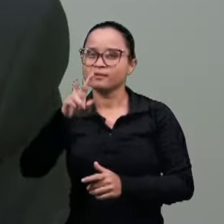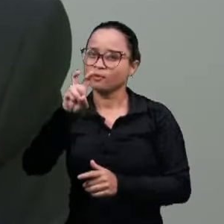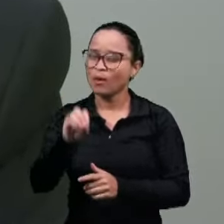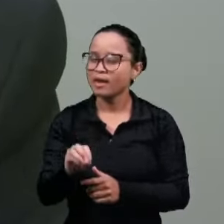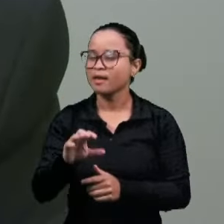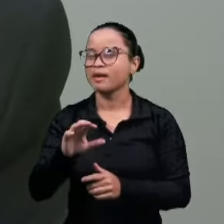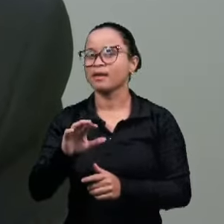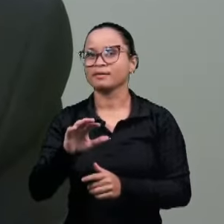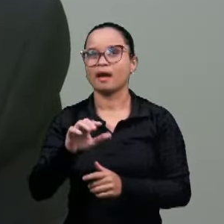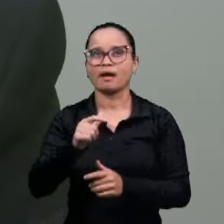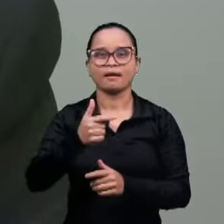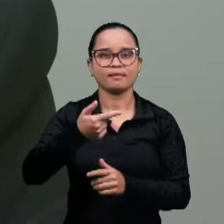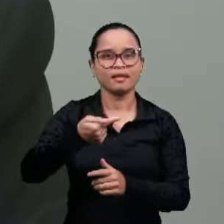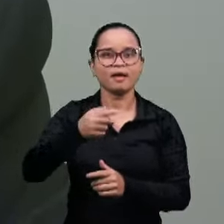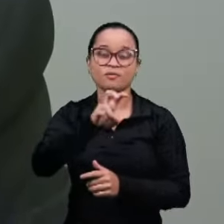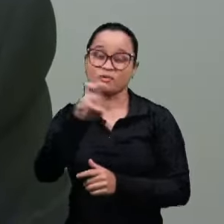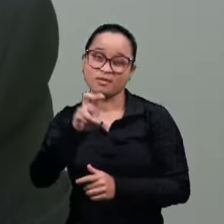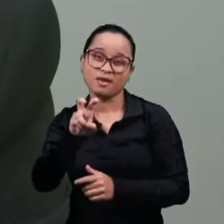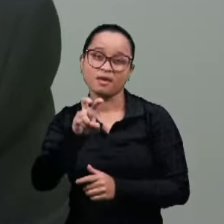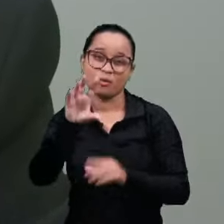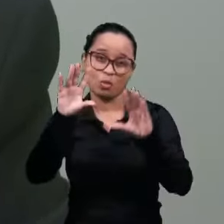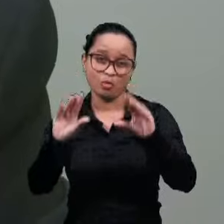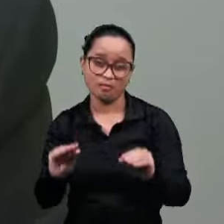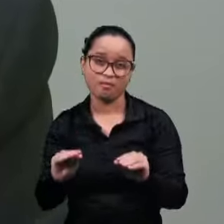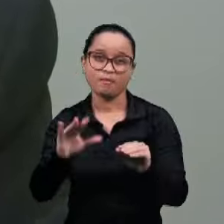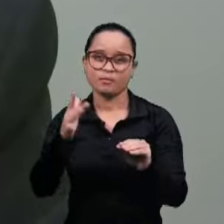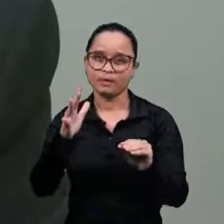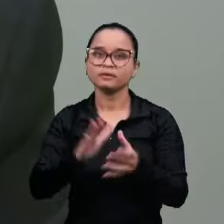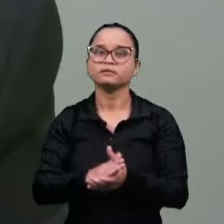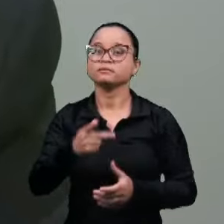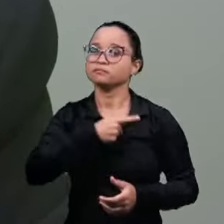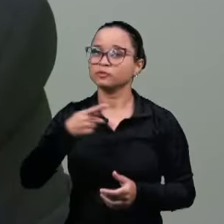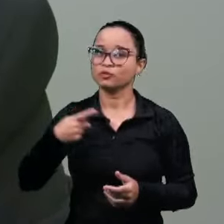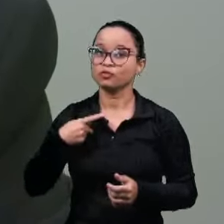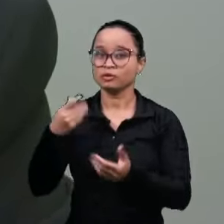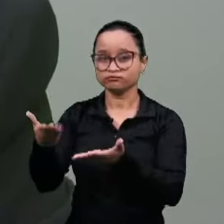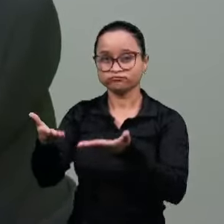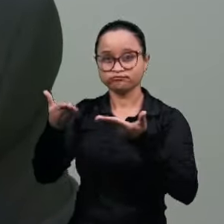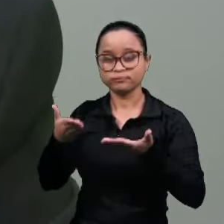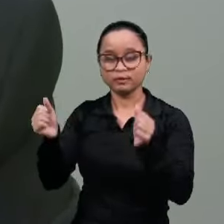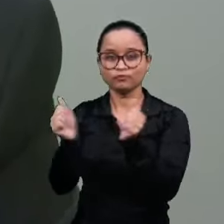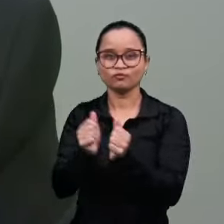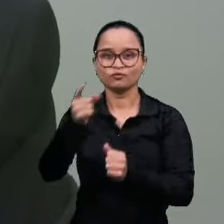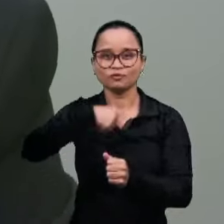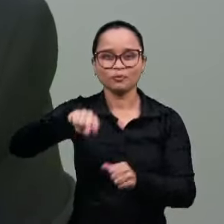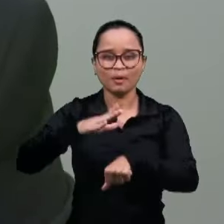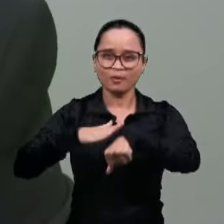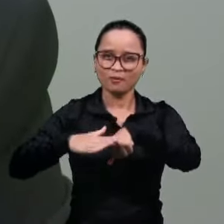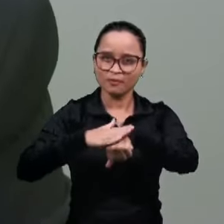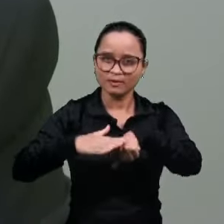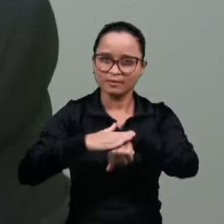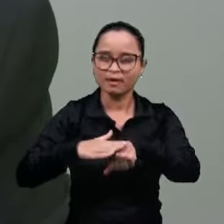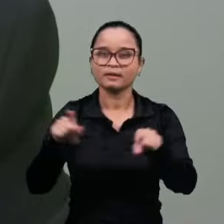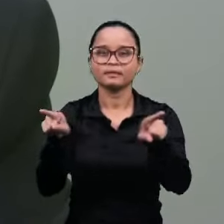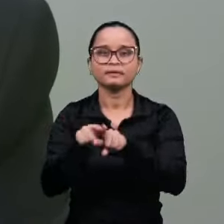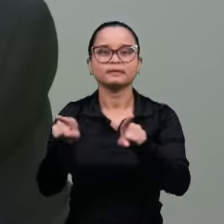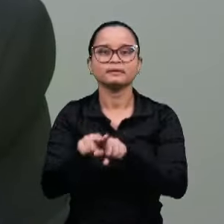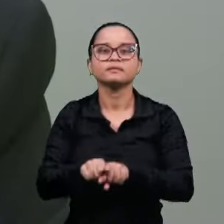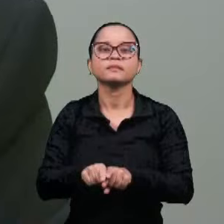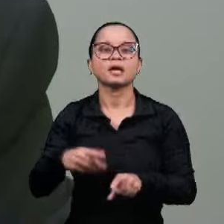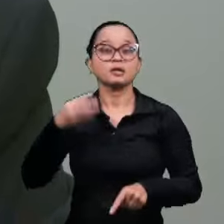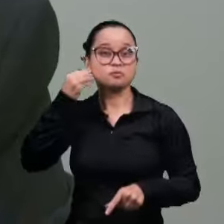55, o pastor convidado, ele está aqui conosco para poder conversar um pouco, né? Falar um pouco de